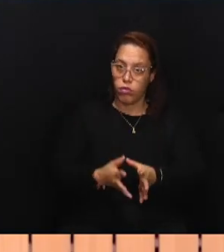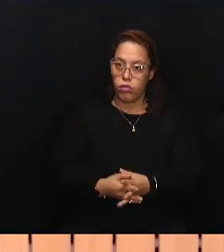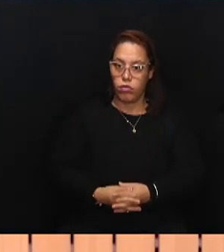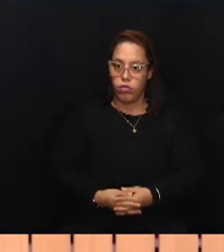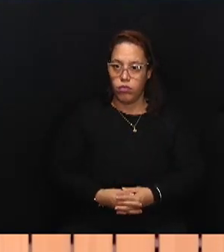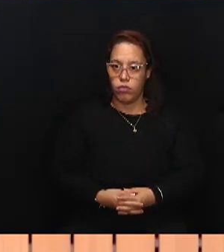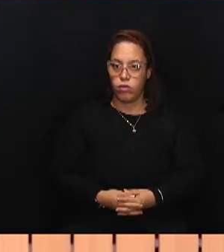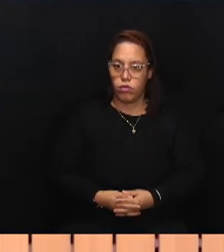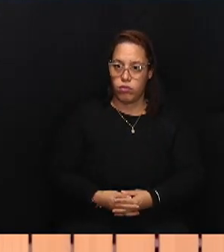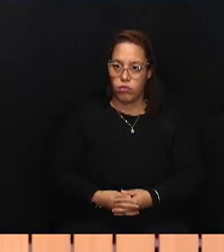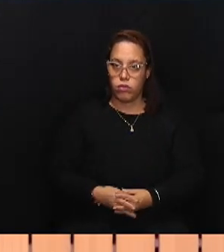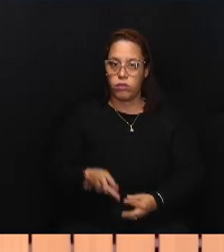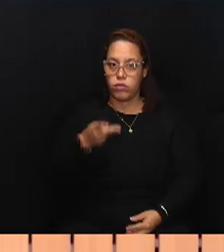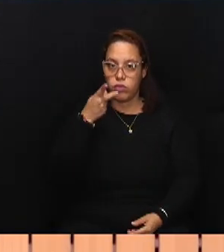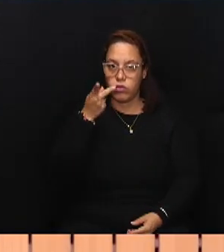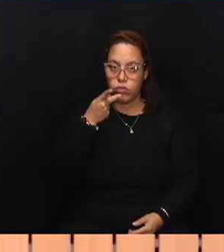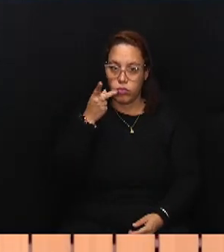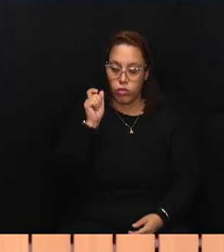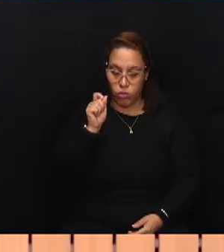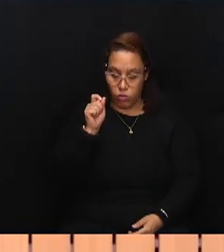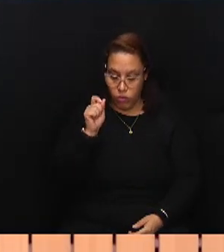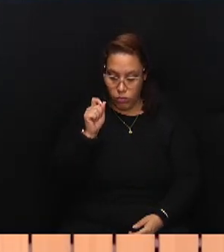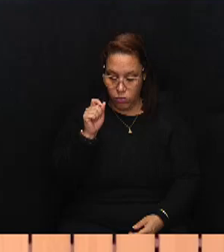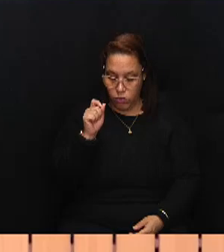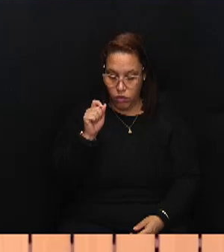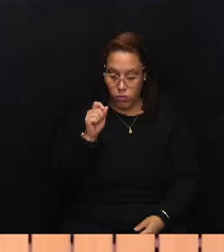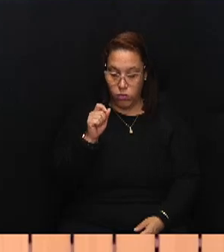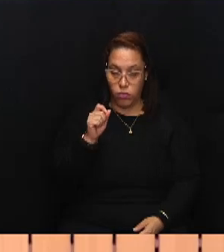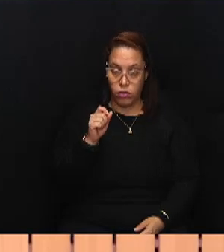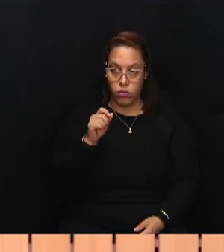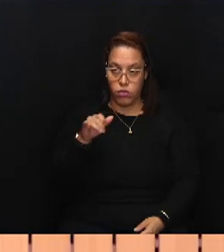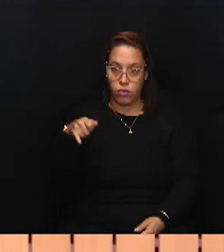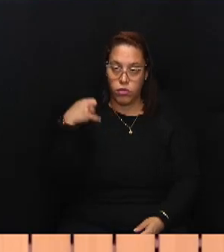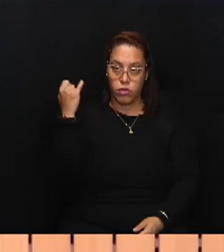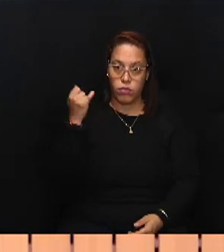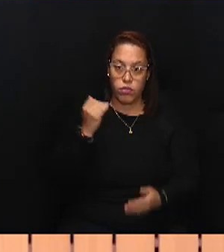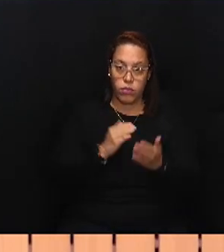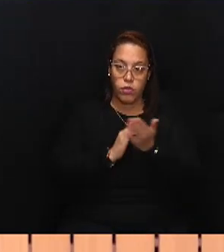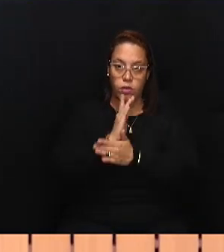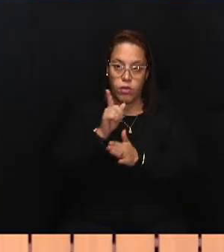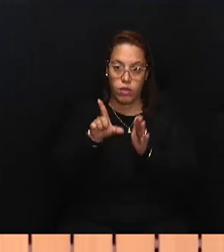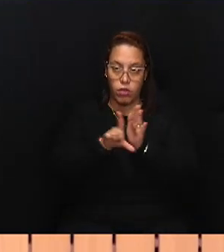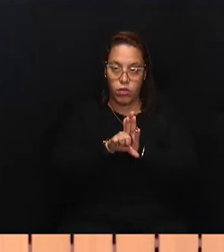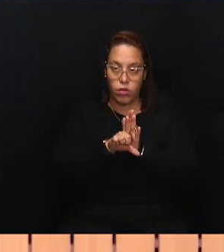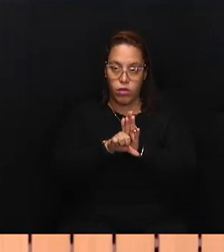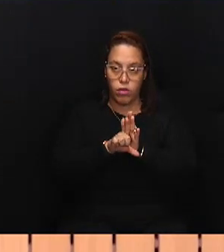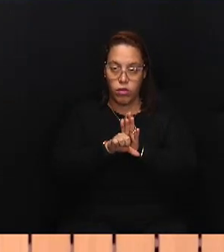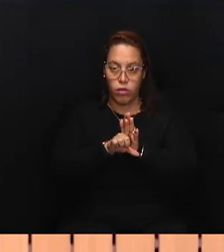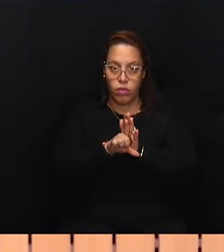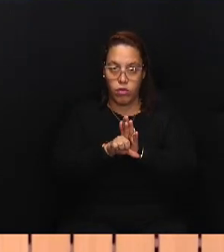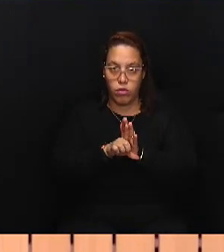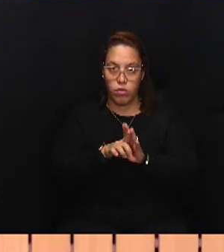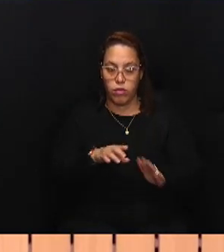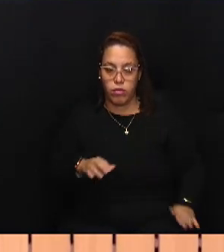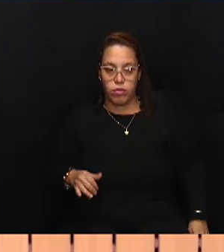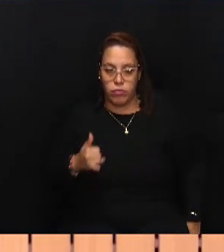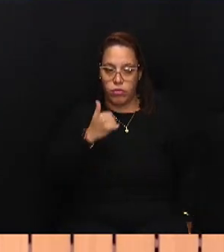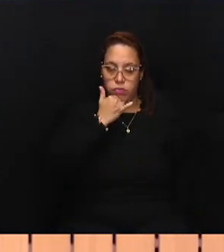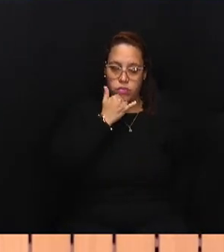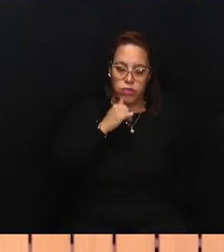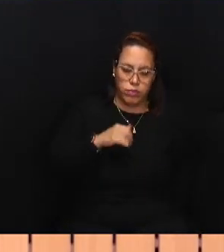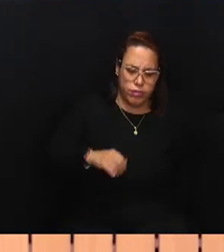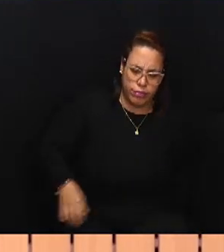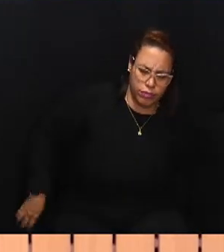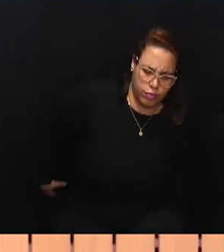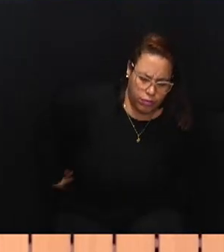aí a recomendação, nós temos, o mais importante, foi aprovada a lei que agora, o mês de